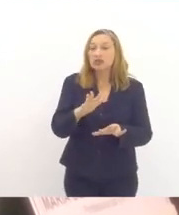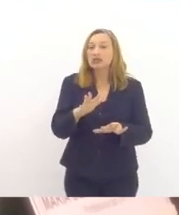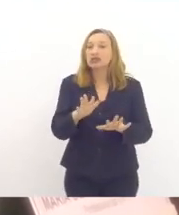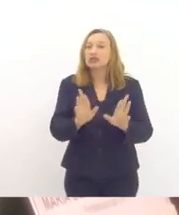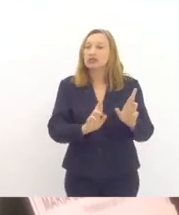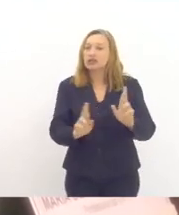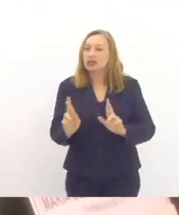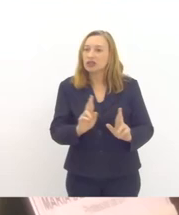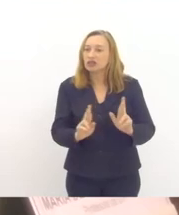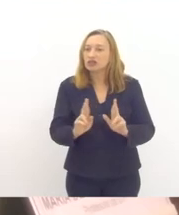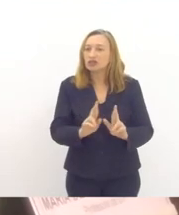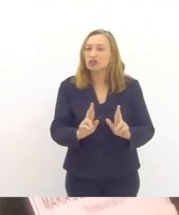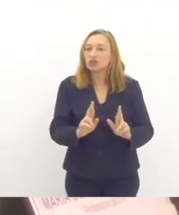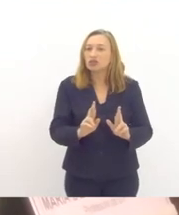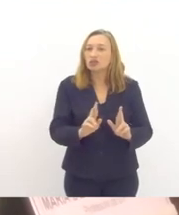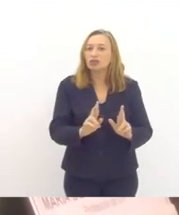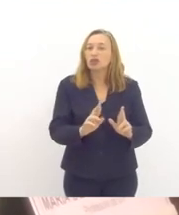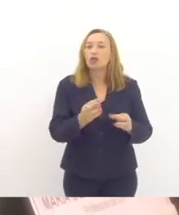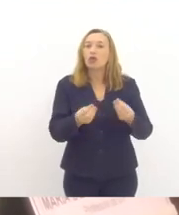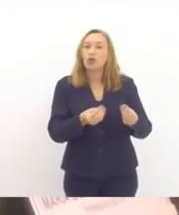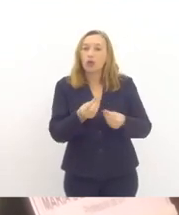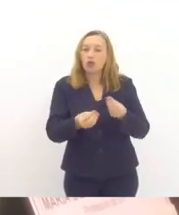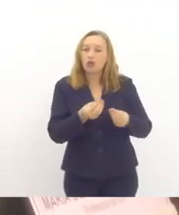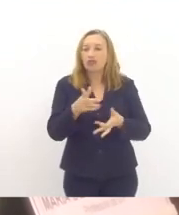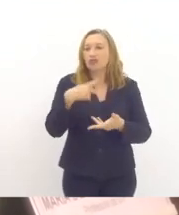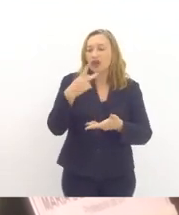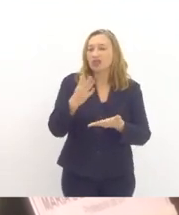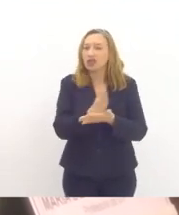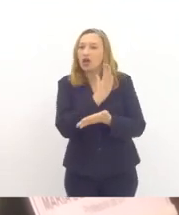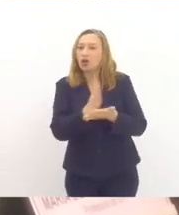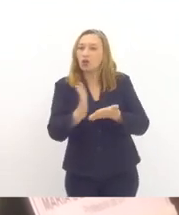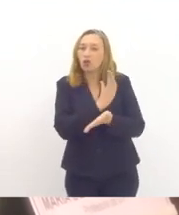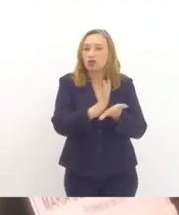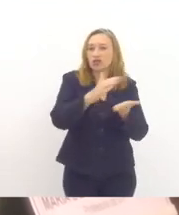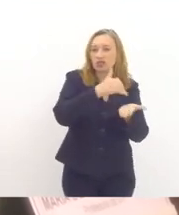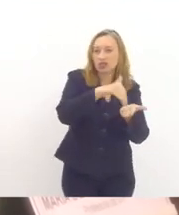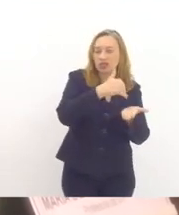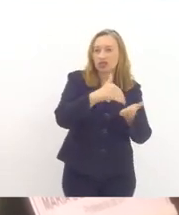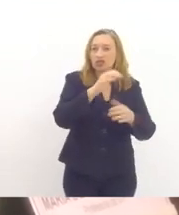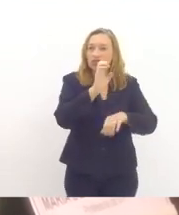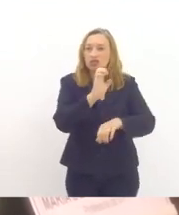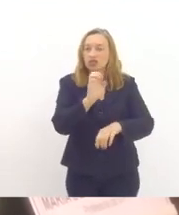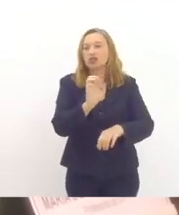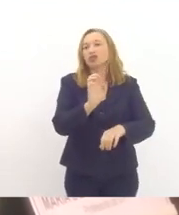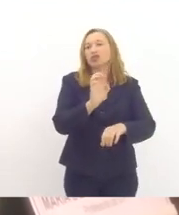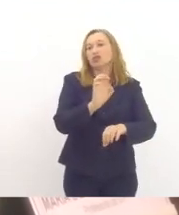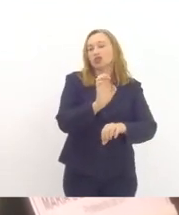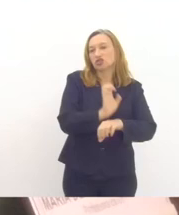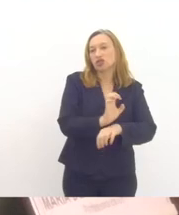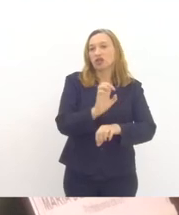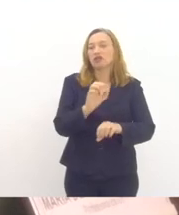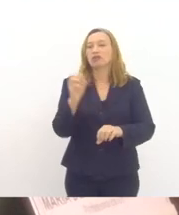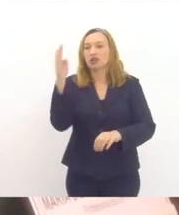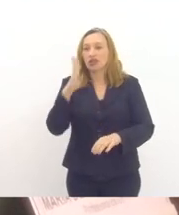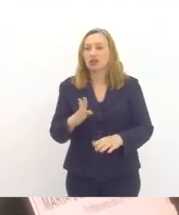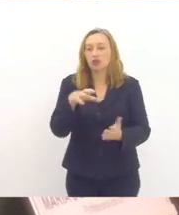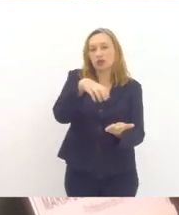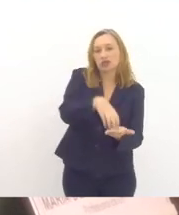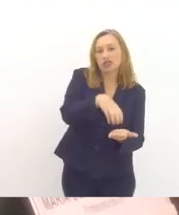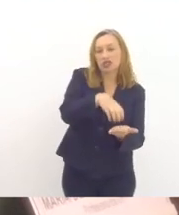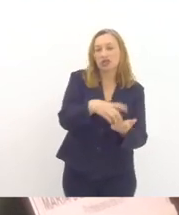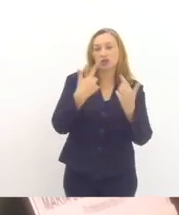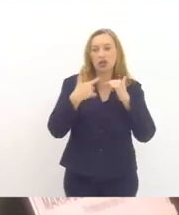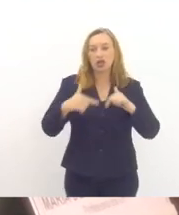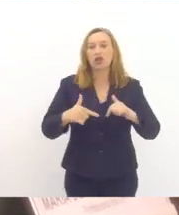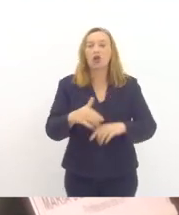associada ao que comumente vem se chamando em algumas secretarias de Estado brasileiras de Centro de Línguas. Tá? O Rio de